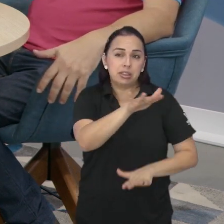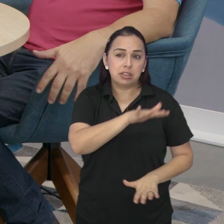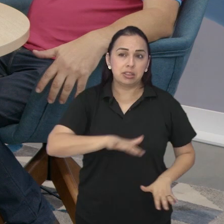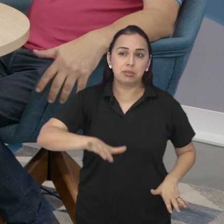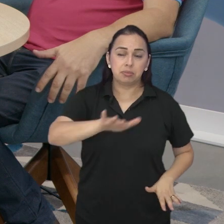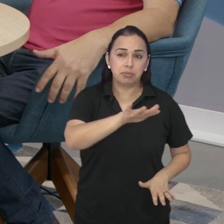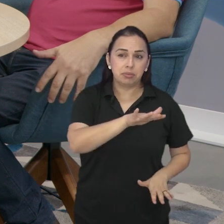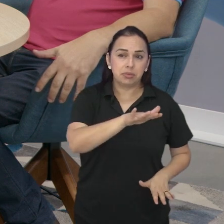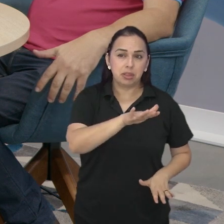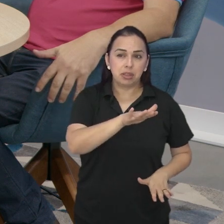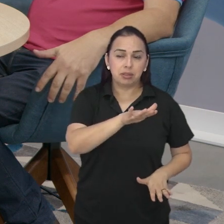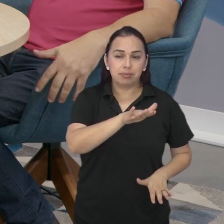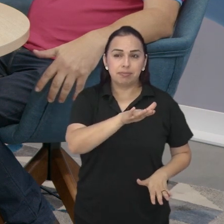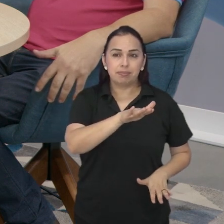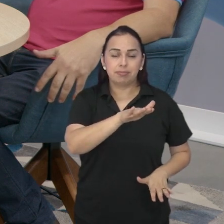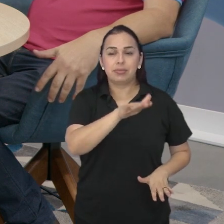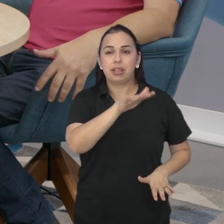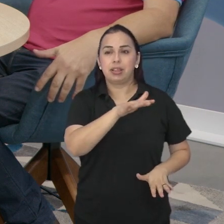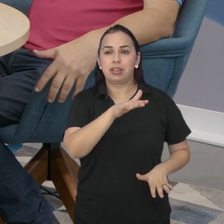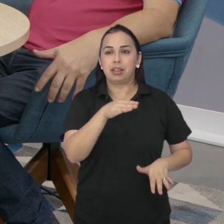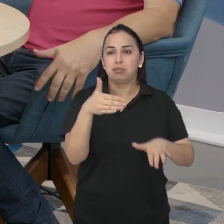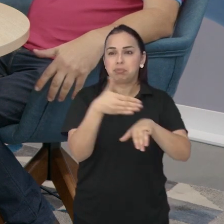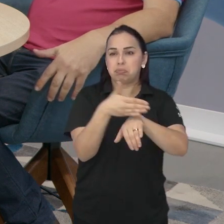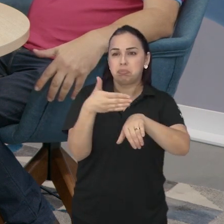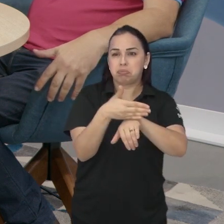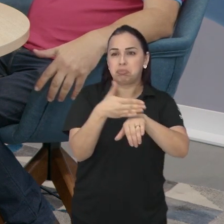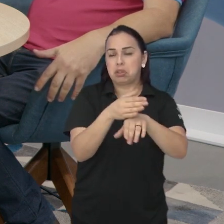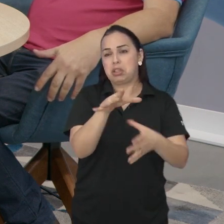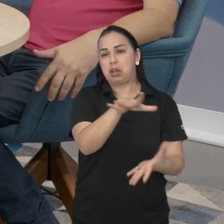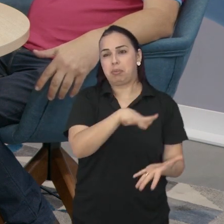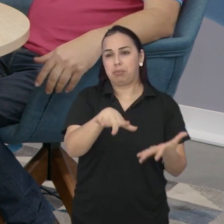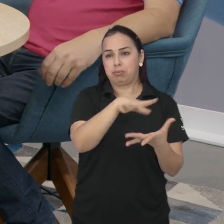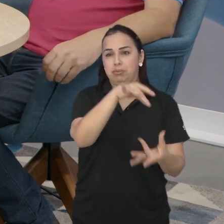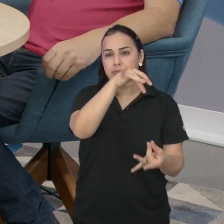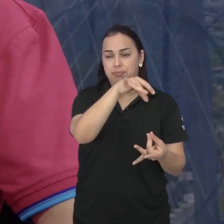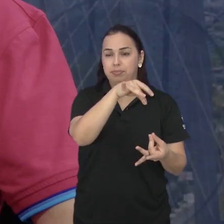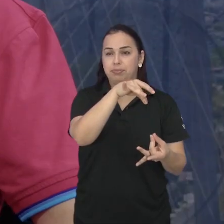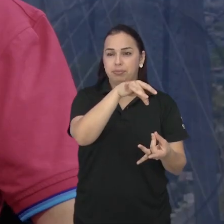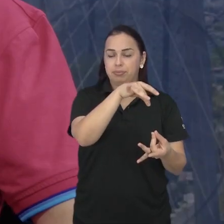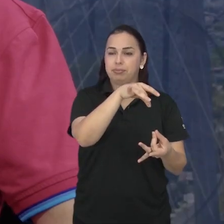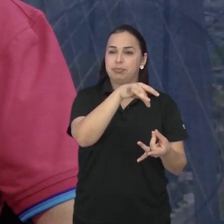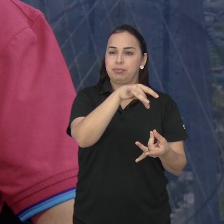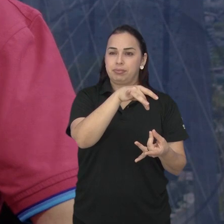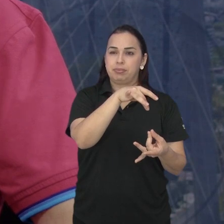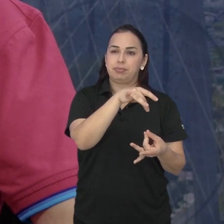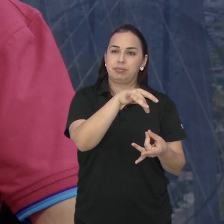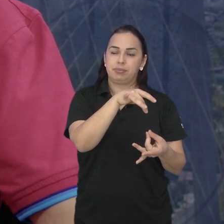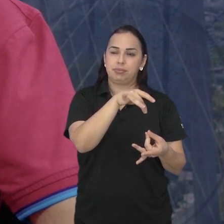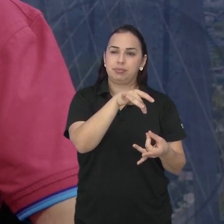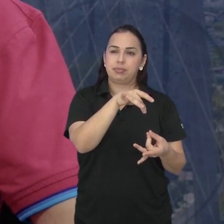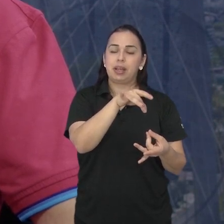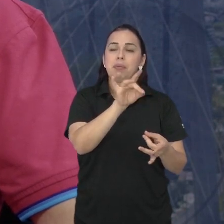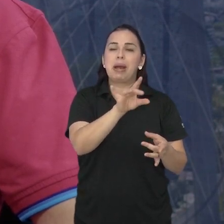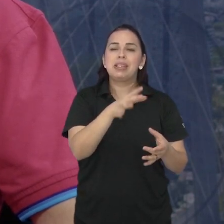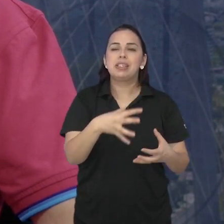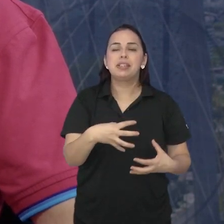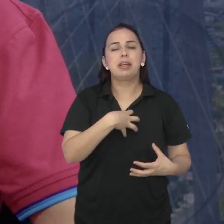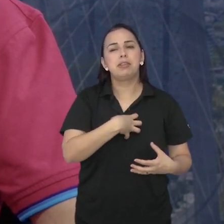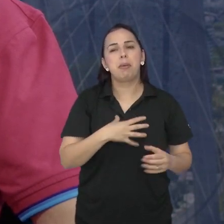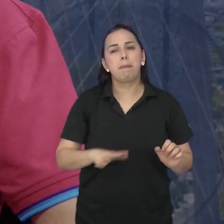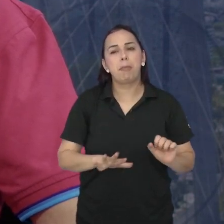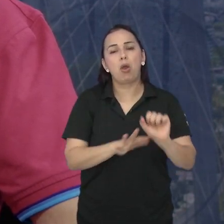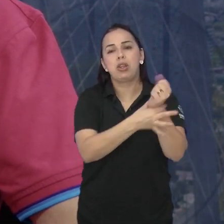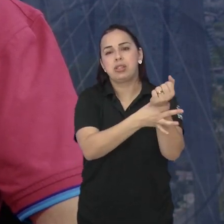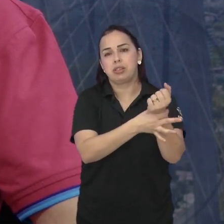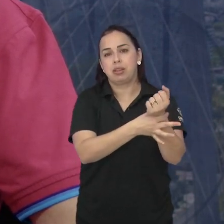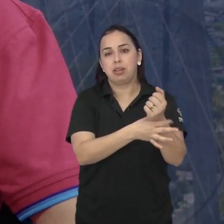Mas o espaço público é um espaço de democratização e que se garante também uma